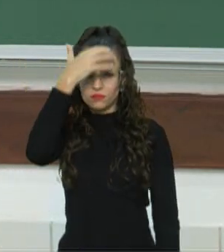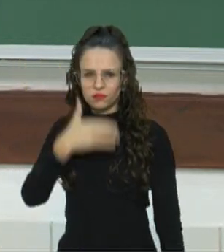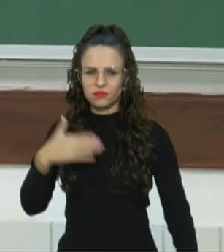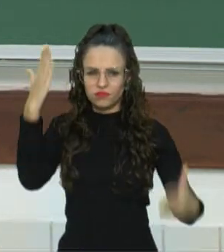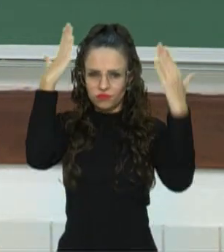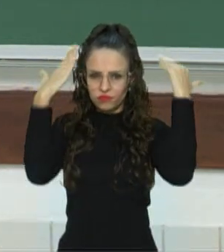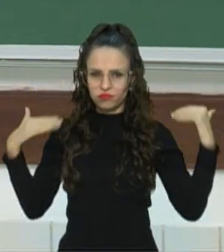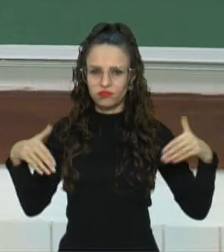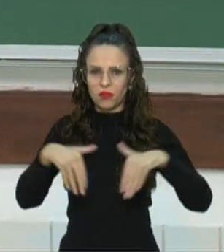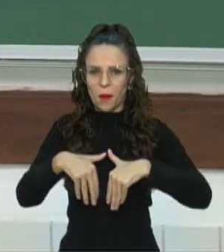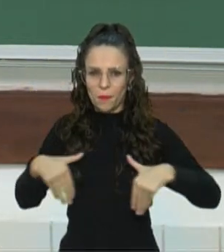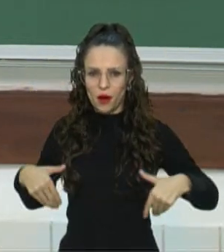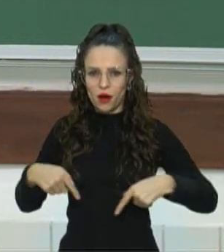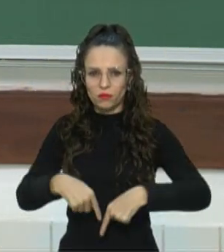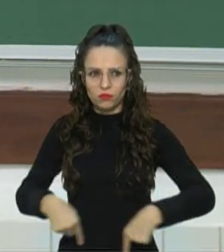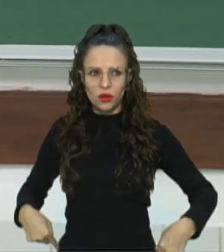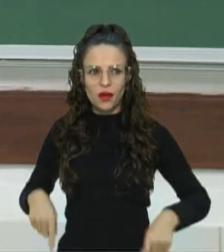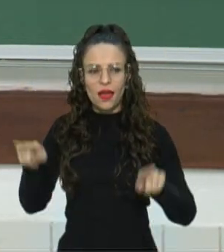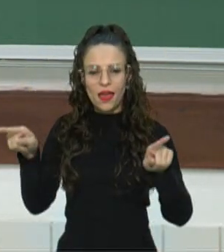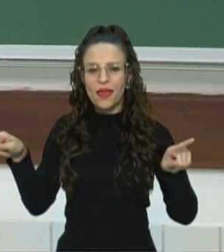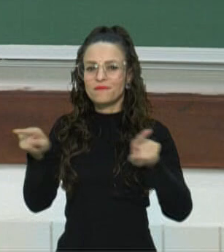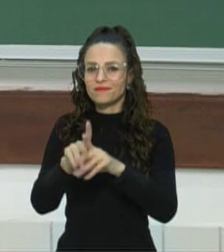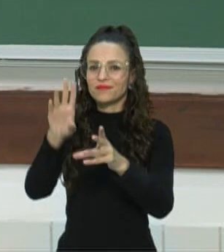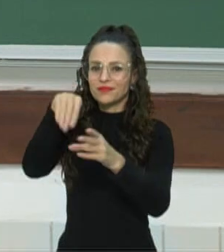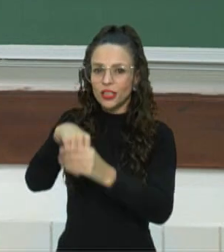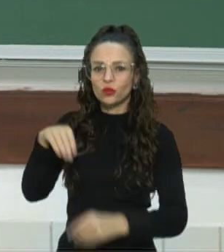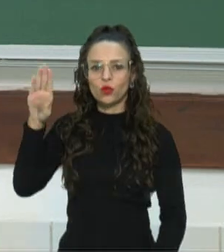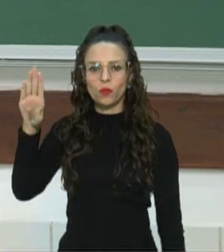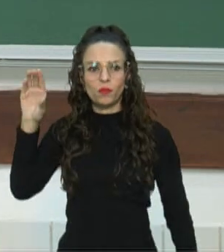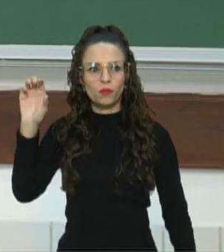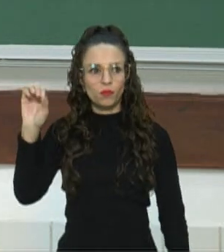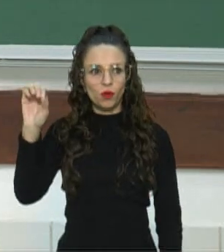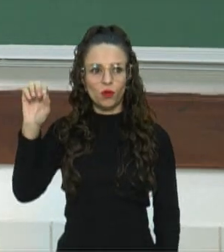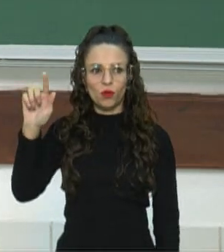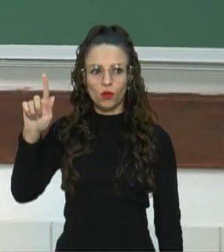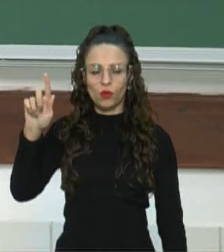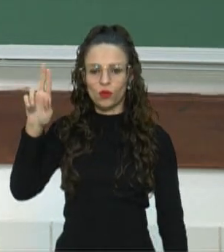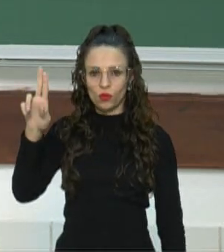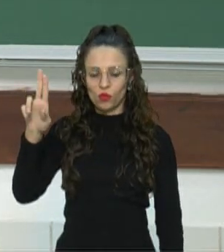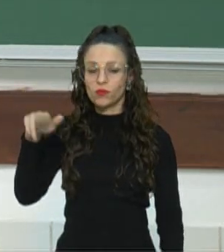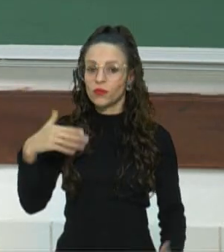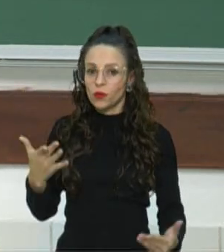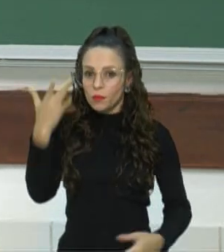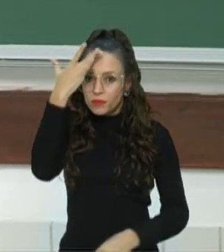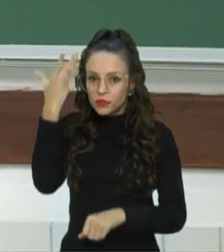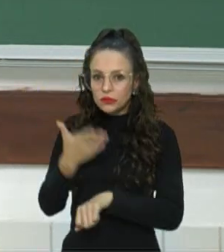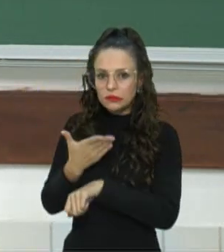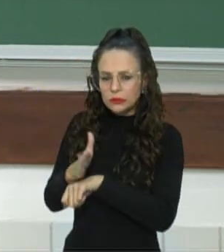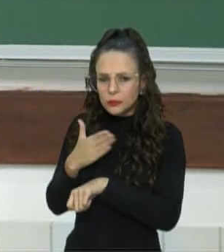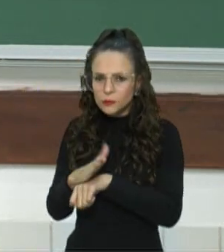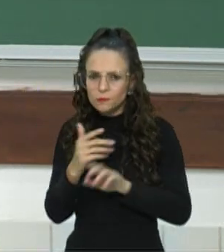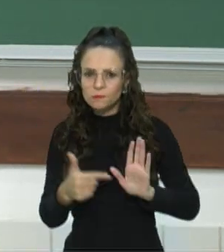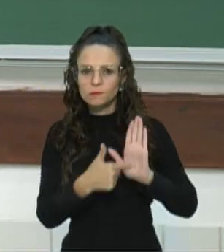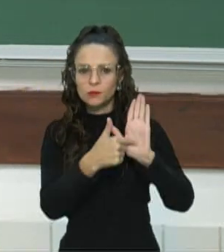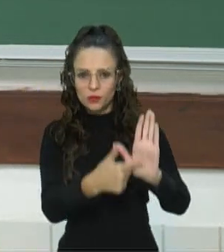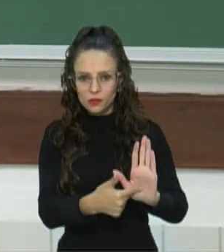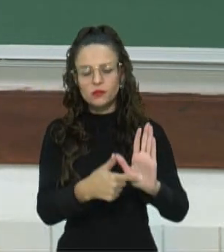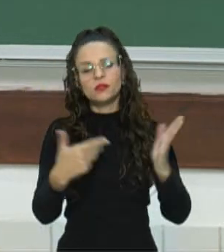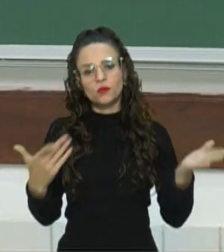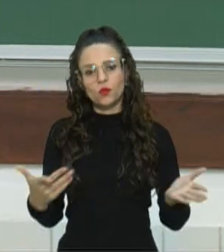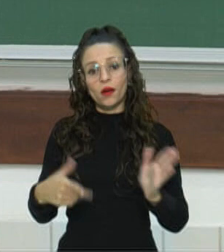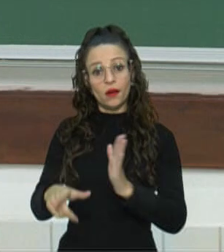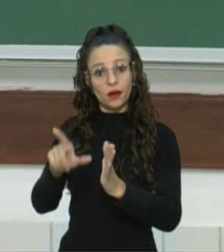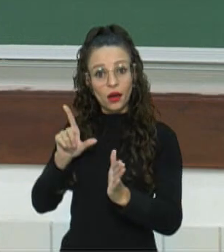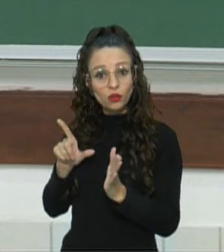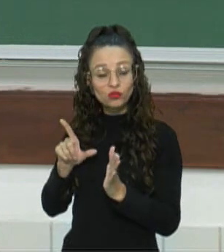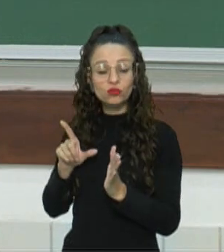equipamentos aqui fazem parte do bogo. Então, quando o praticante está fazendo a sua luta, fazendo a sua apresentação,